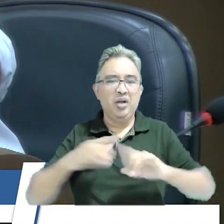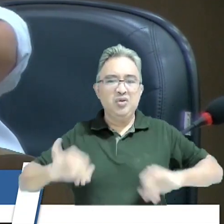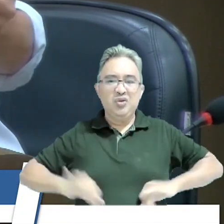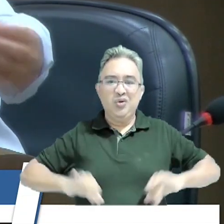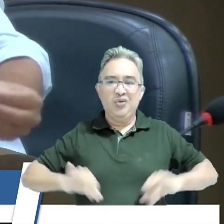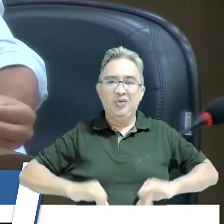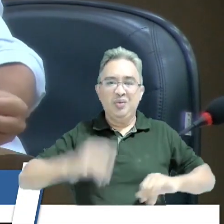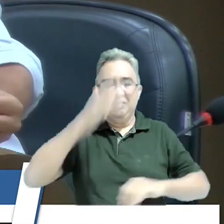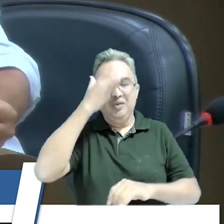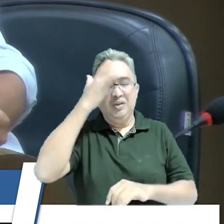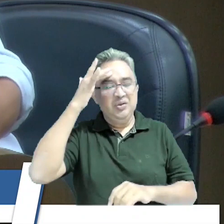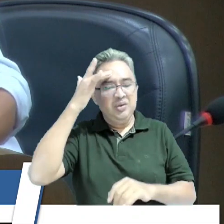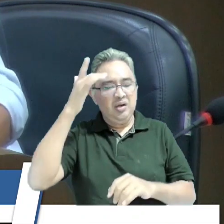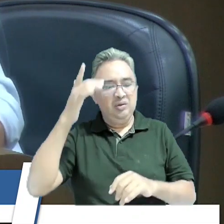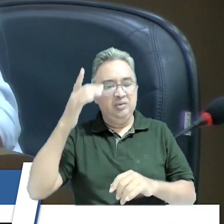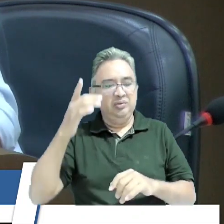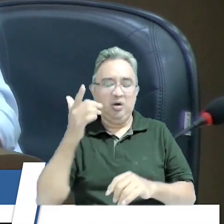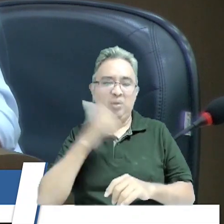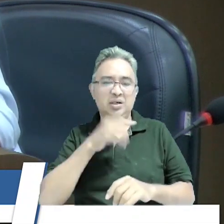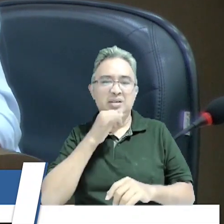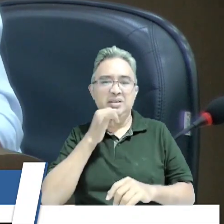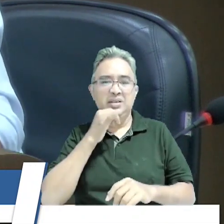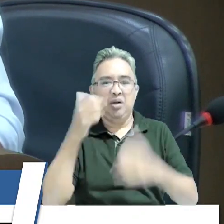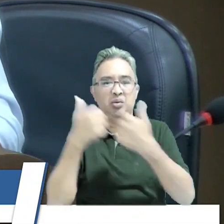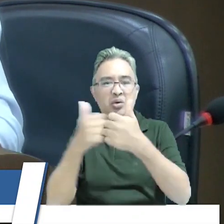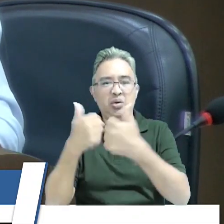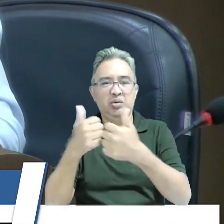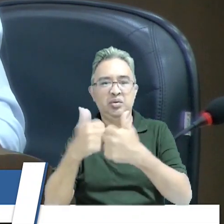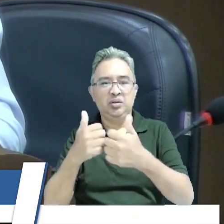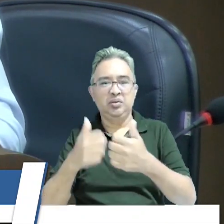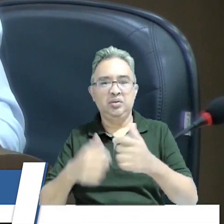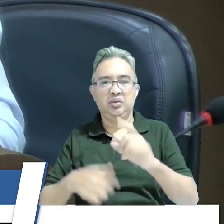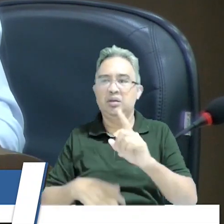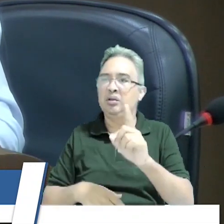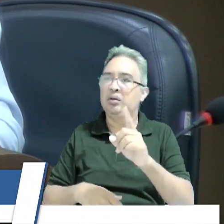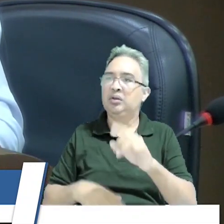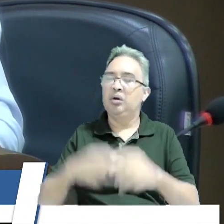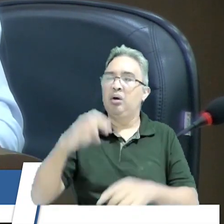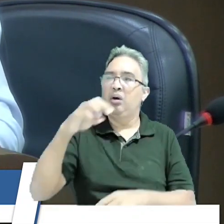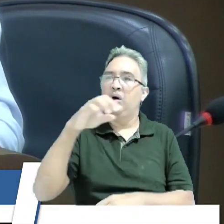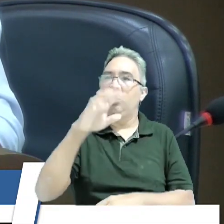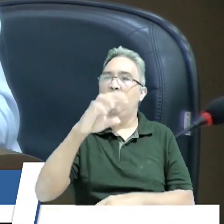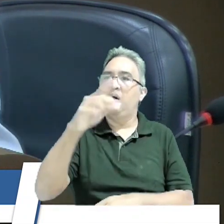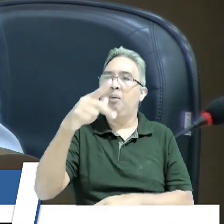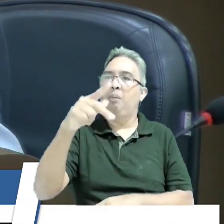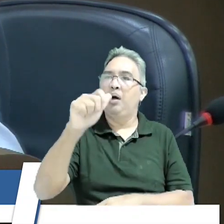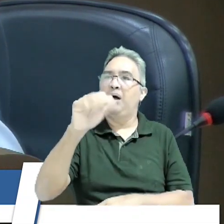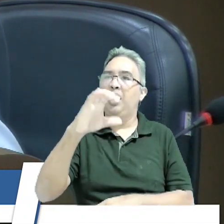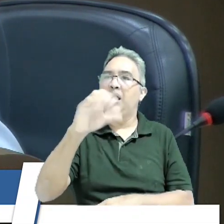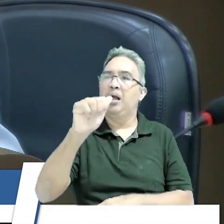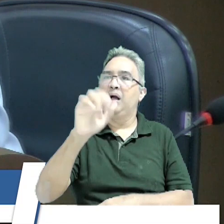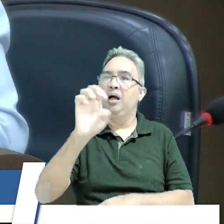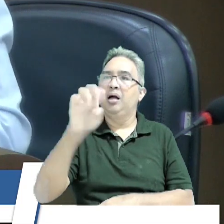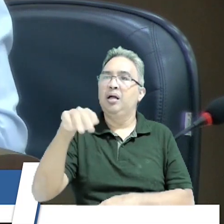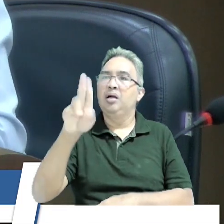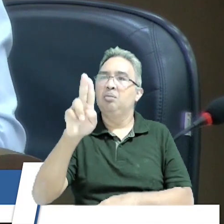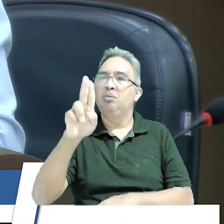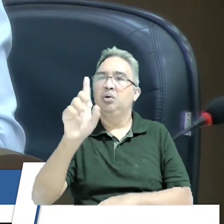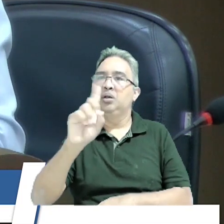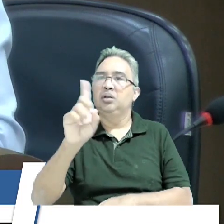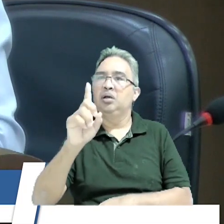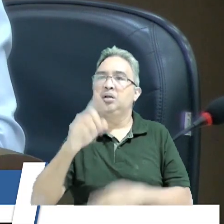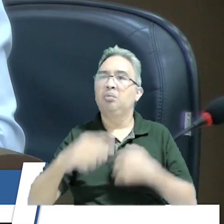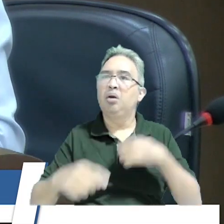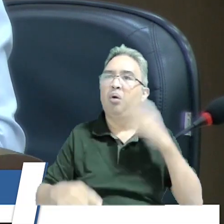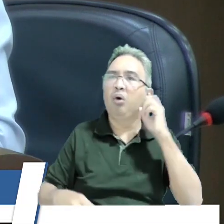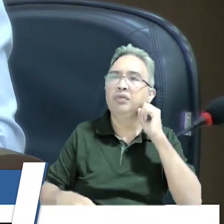o filho dentro do ônibus. Eu acho que do Pacaembu não está, não. Está do Meireles Tropical. Pacaembu não está nesse pacote. Parece que eu escutei o Claudinei falando. Não,